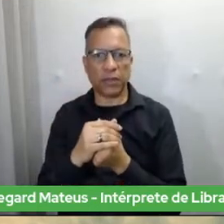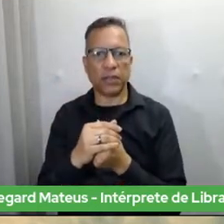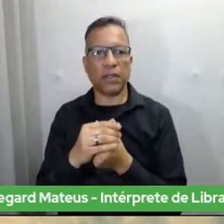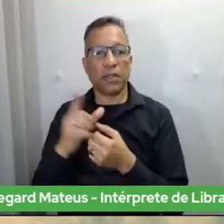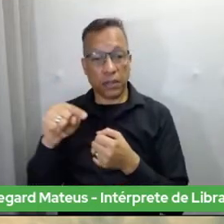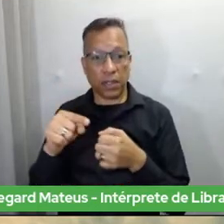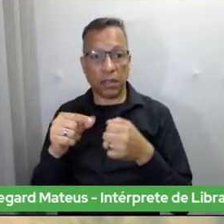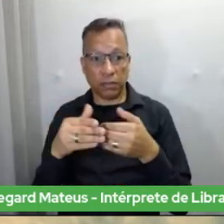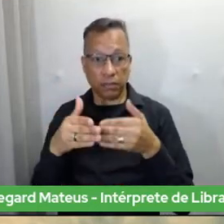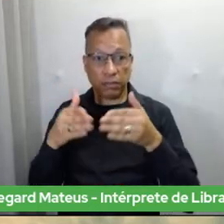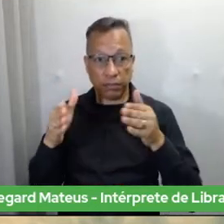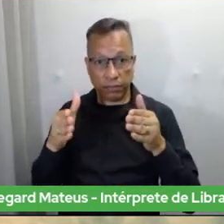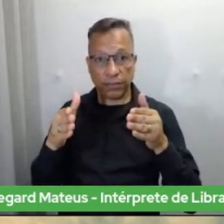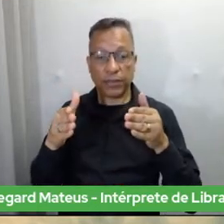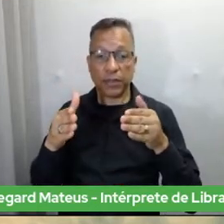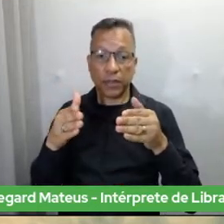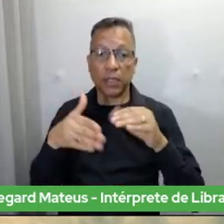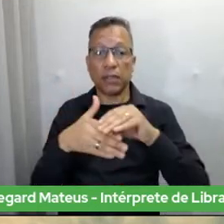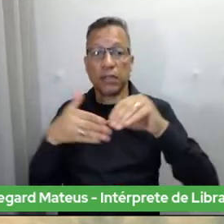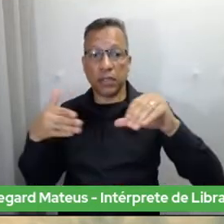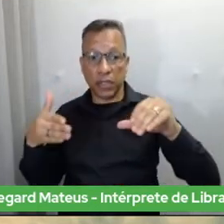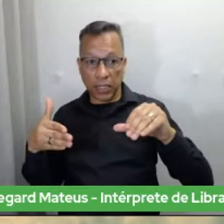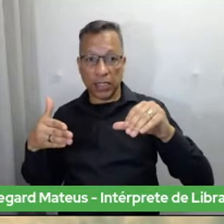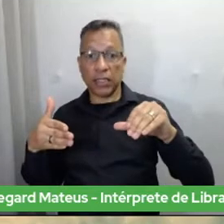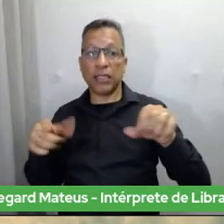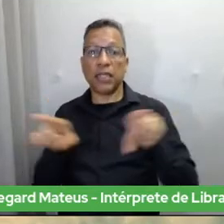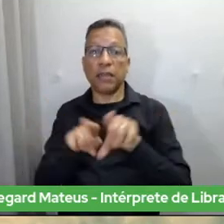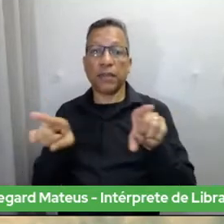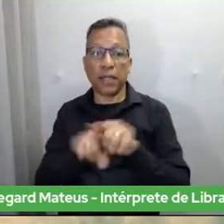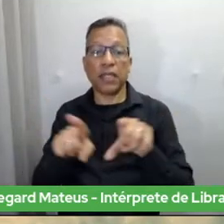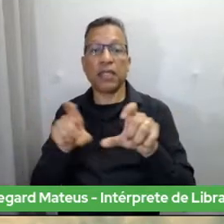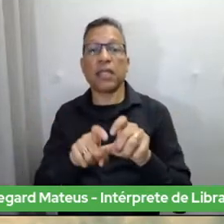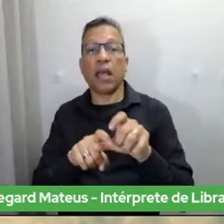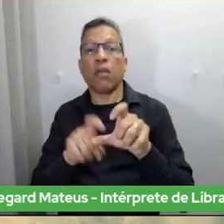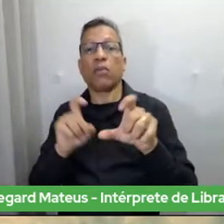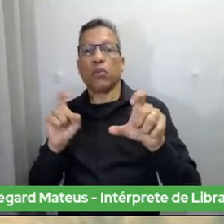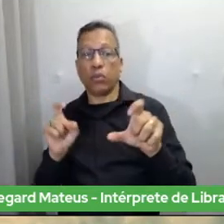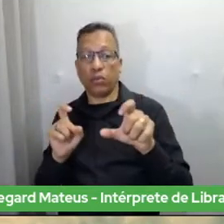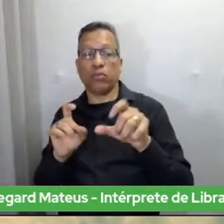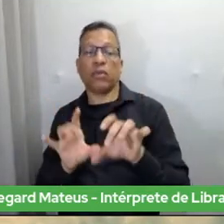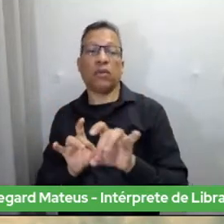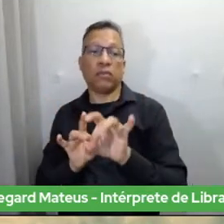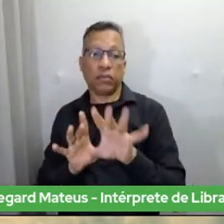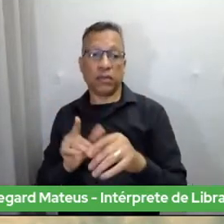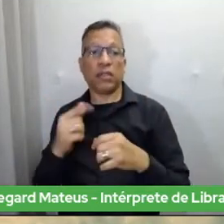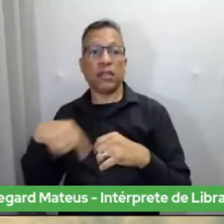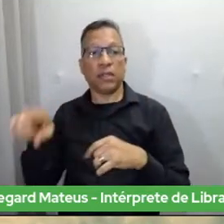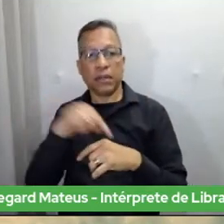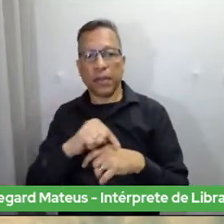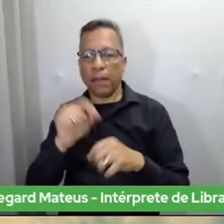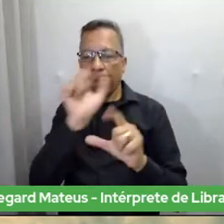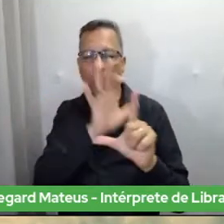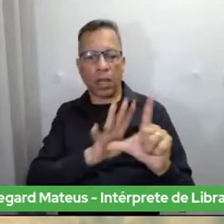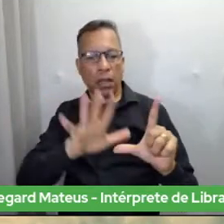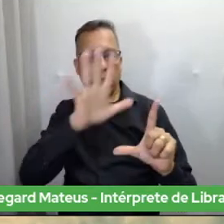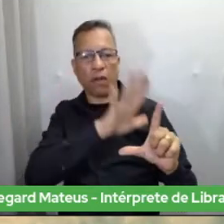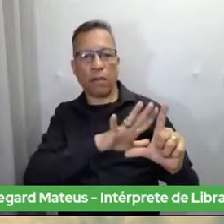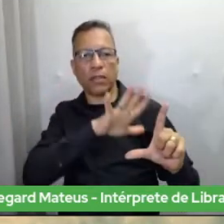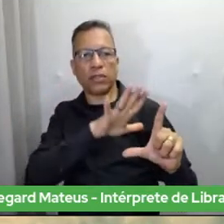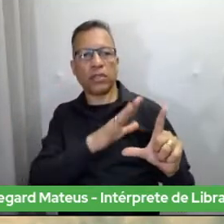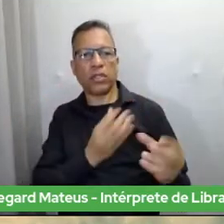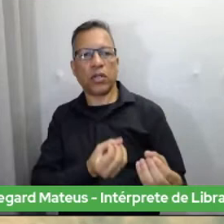né, comuns, trazer mais autonomia para os times e pensar na plataforma de infra de dados. A gente vai, assim como a gente pensou na plataforma